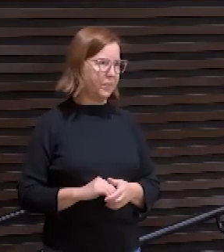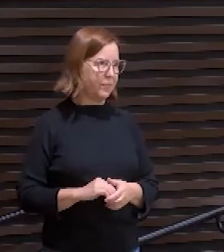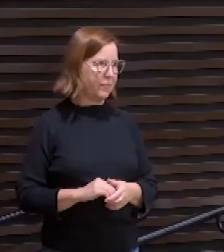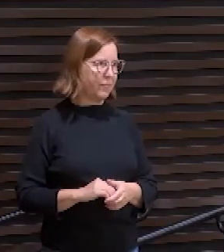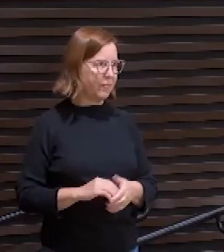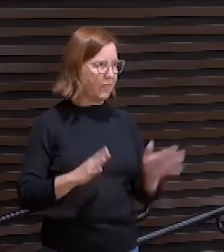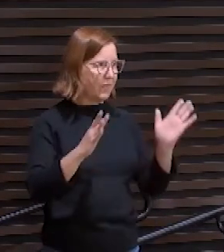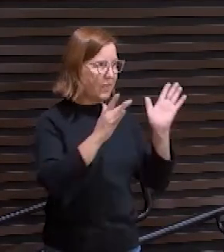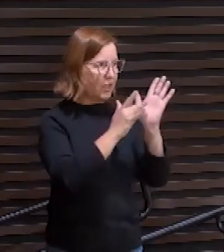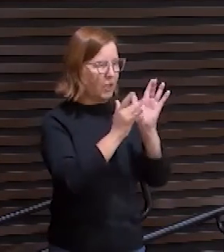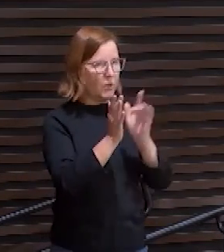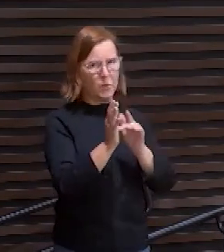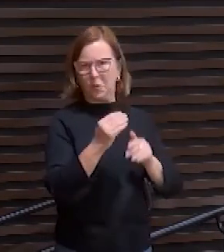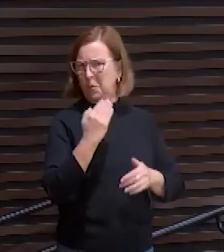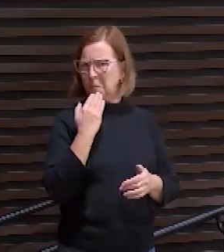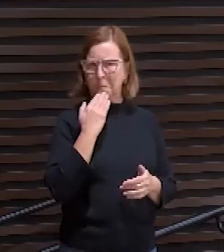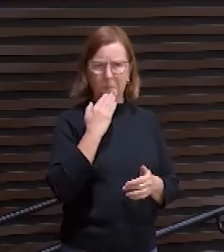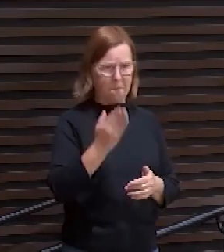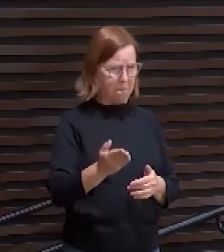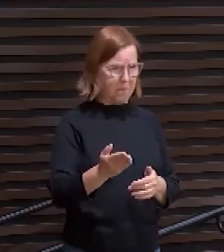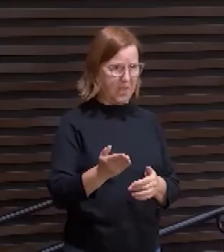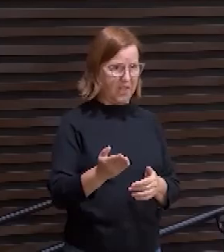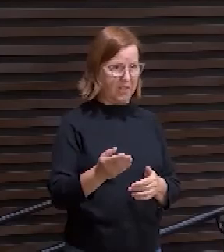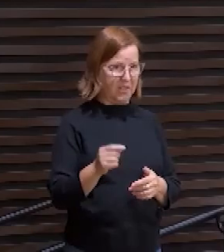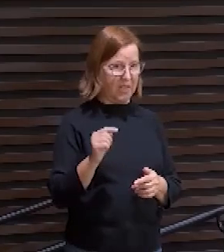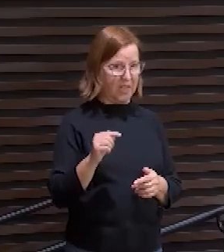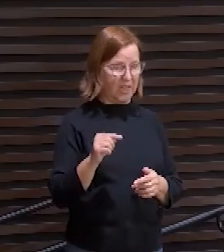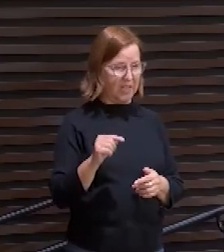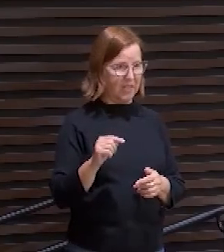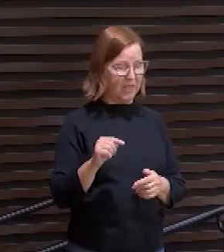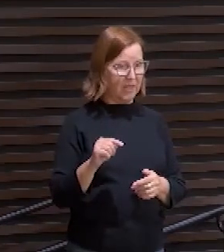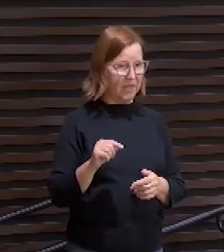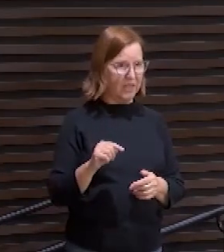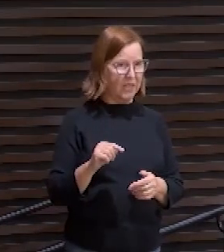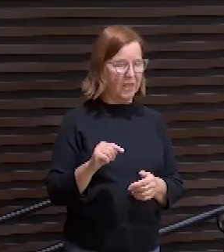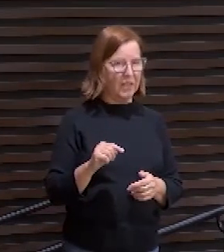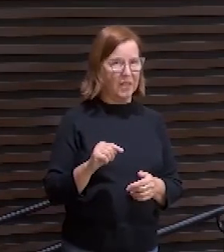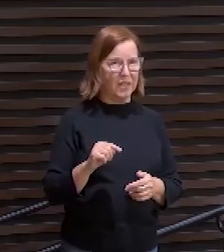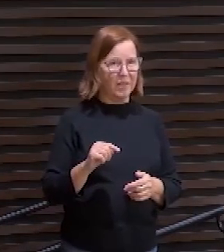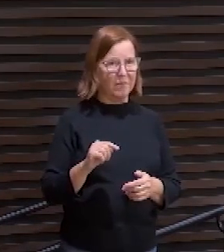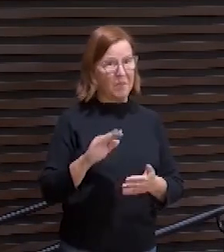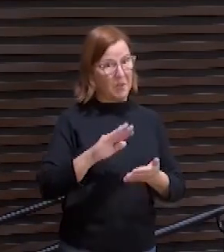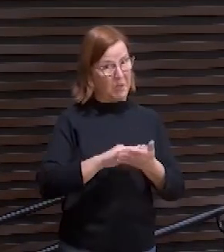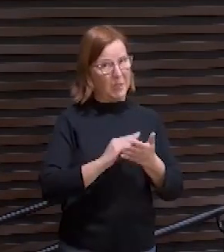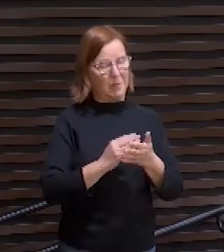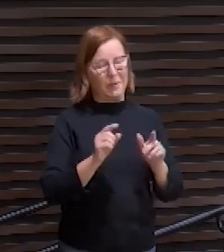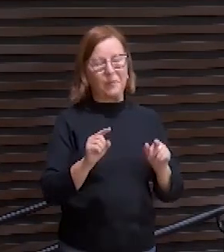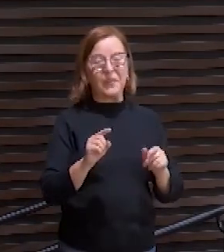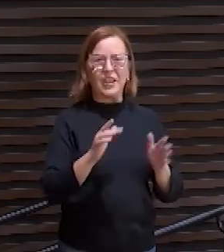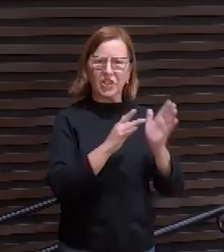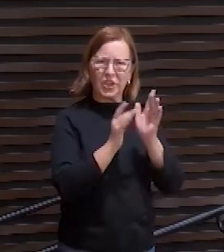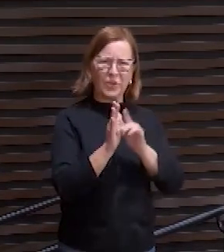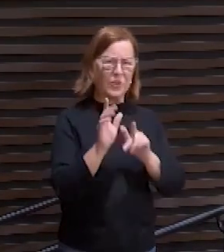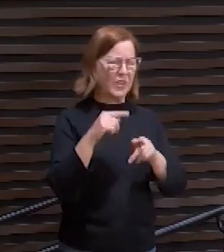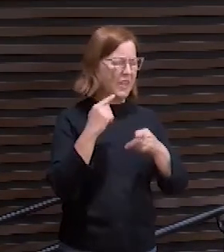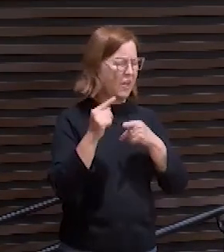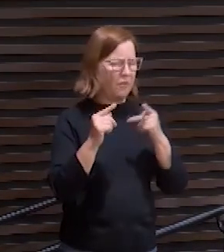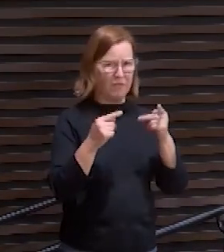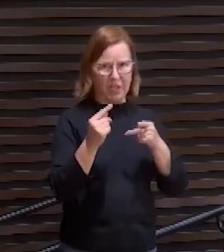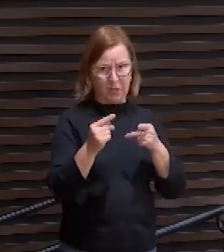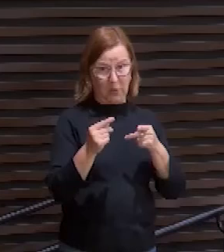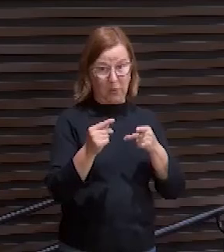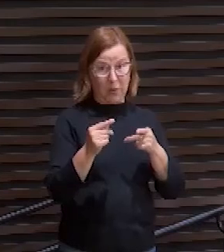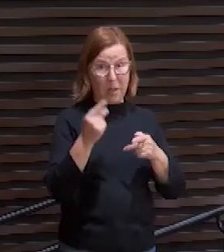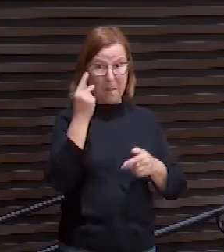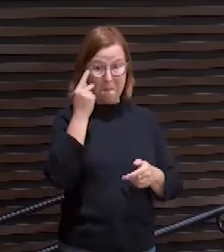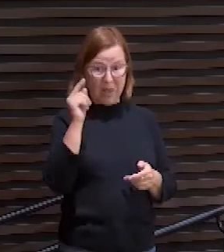Jesus não pede, e aqui também é uma questão de interpretação, Jesus não está falando que para que você tenha vida eterna é necessário que